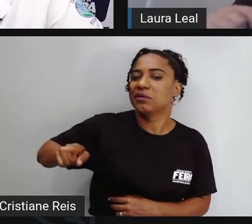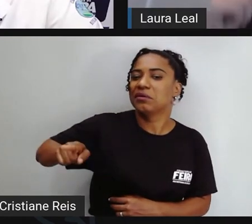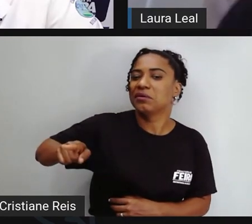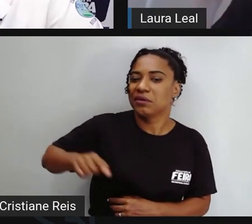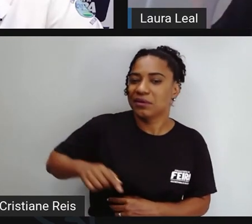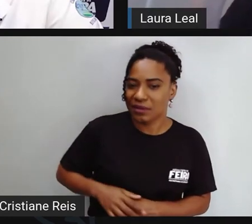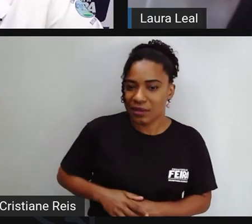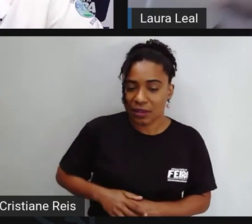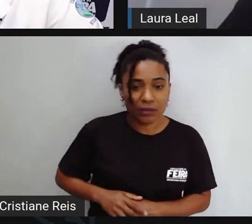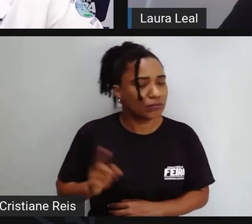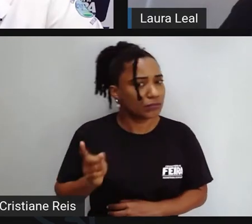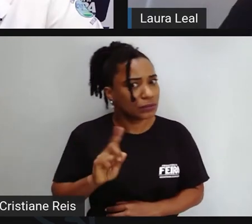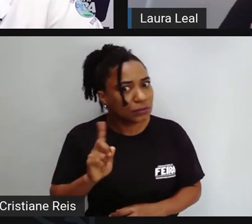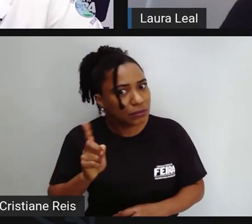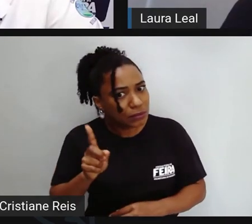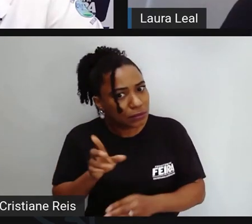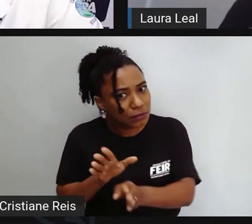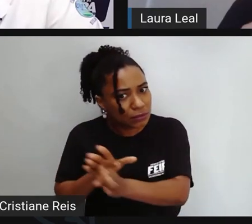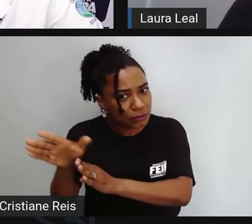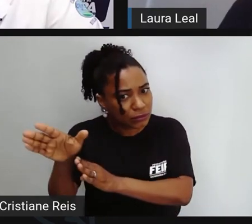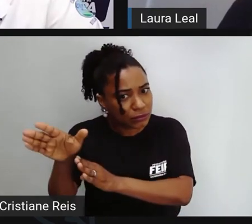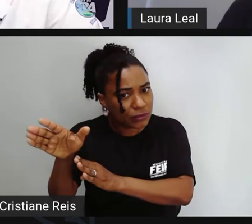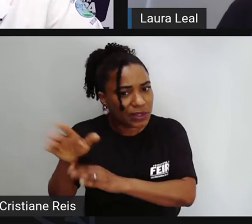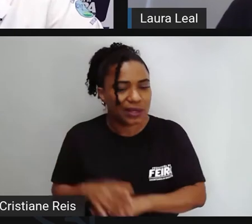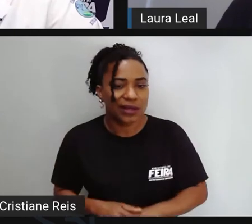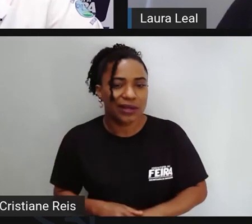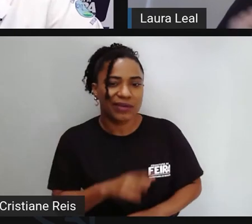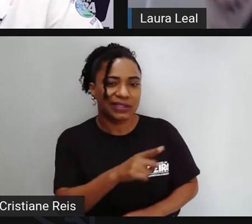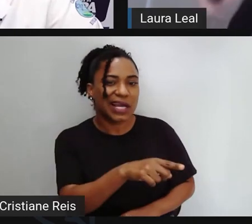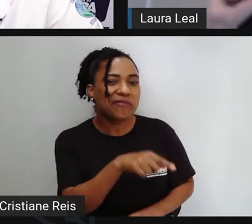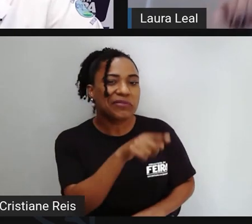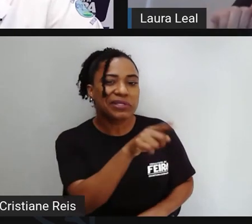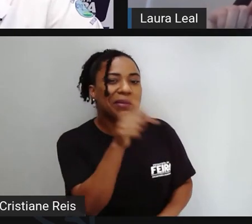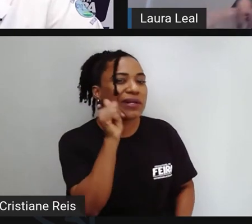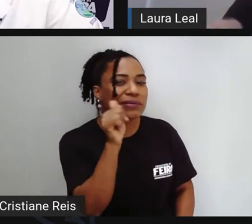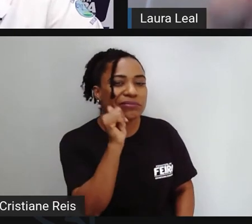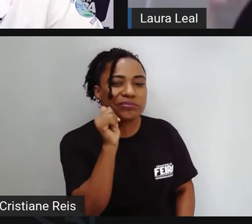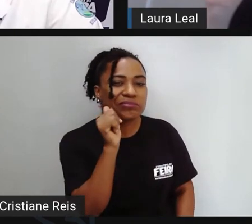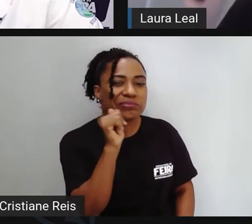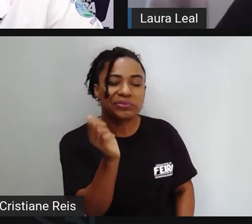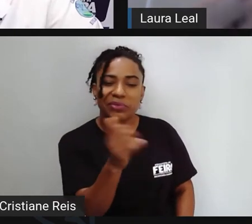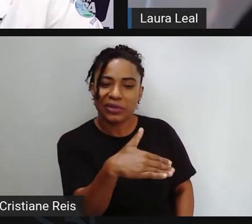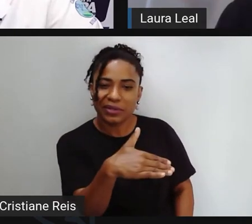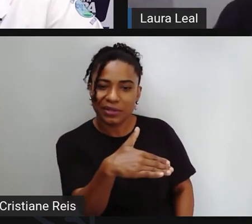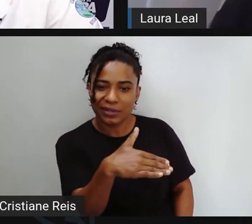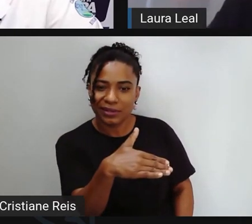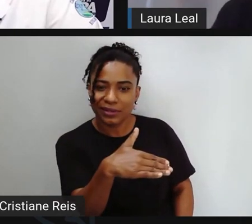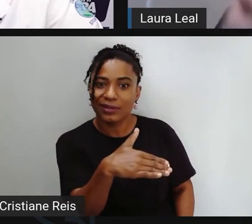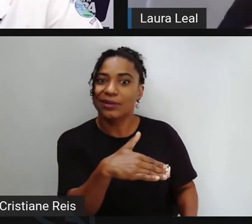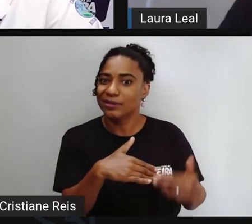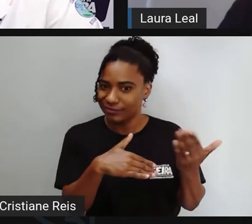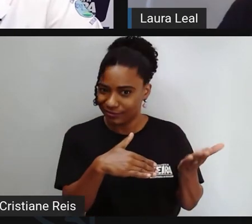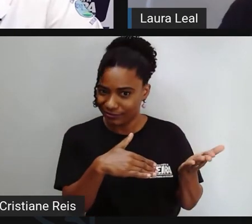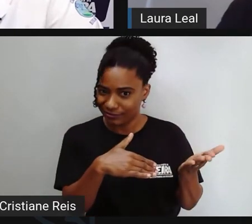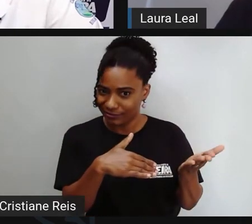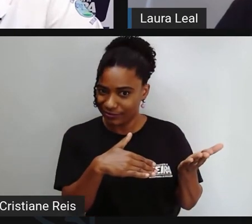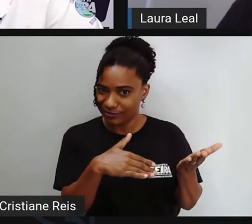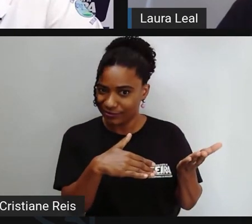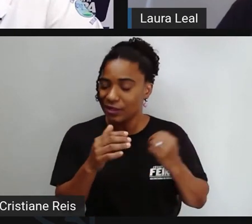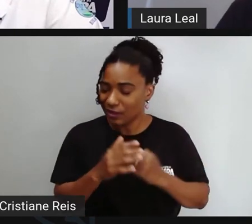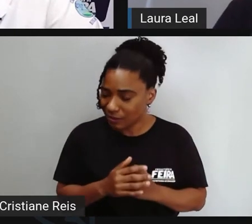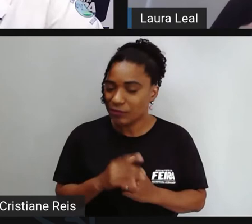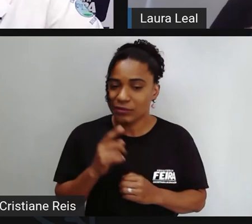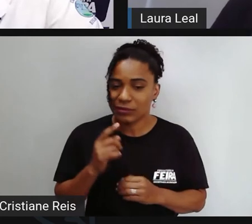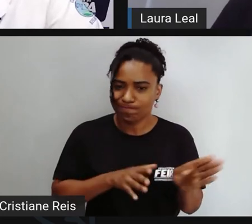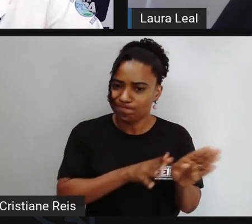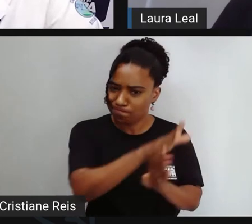menininha, que o amigo que joga mal joga feito mulher, né? A gente tem aí a Marta, que joga melhor do que todos os homens já jogaram futebol na